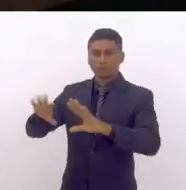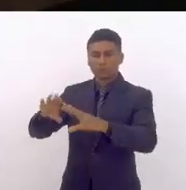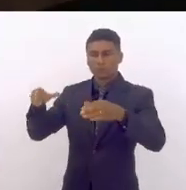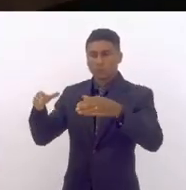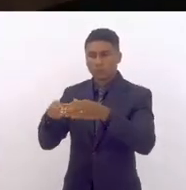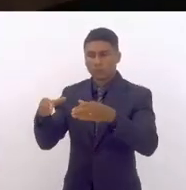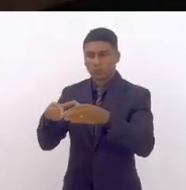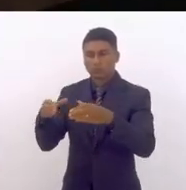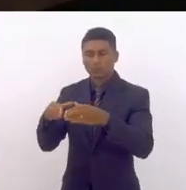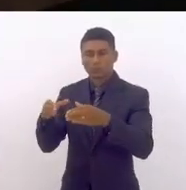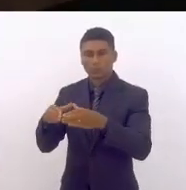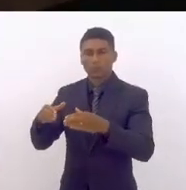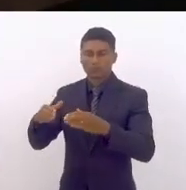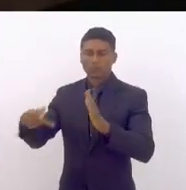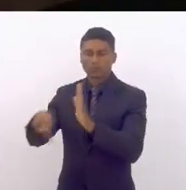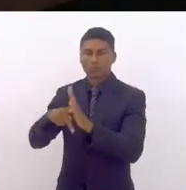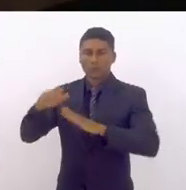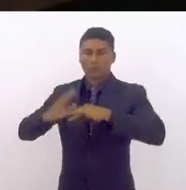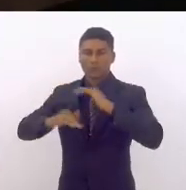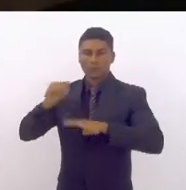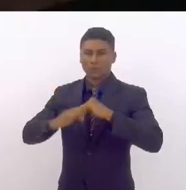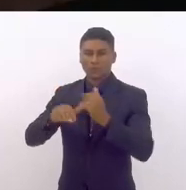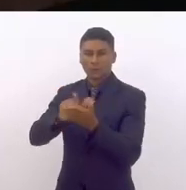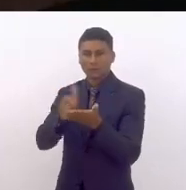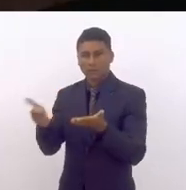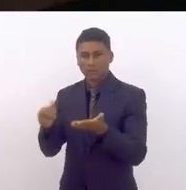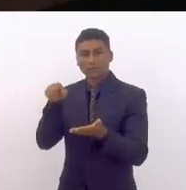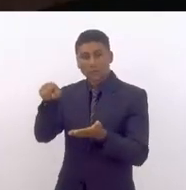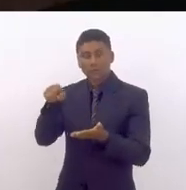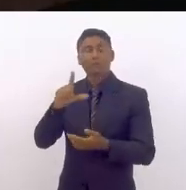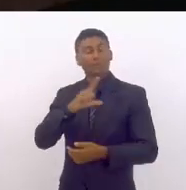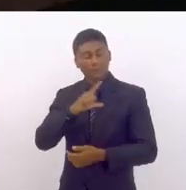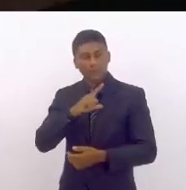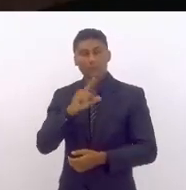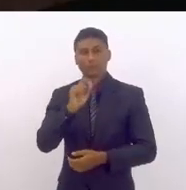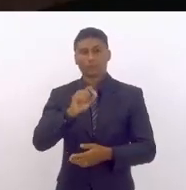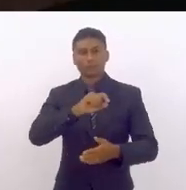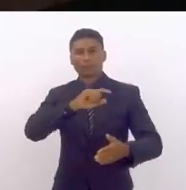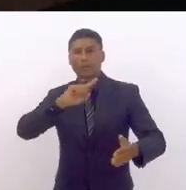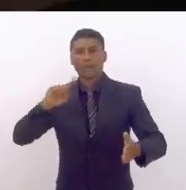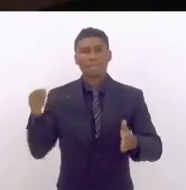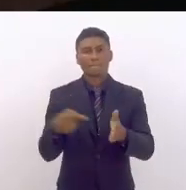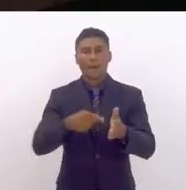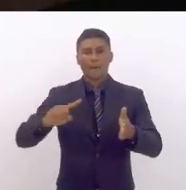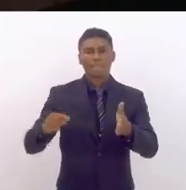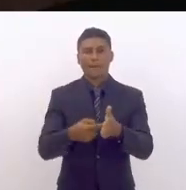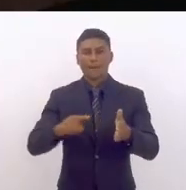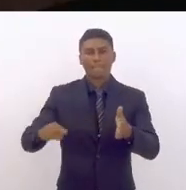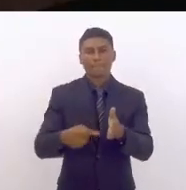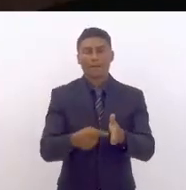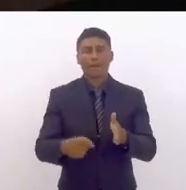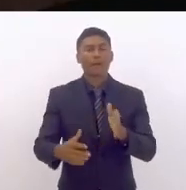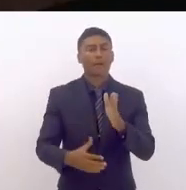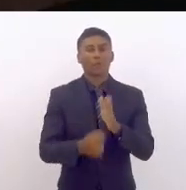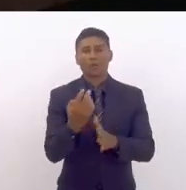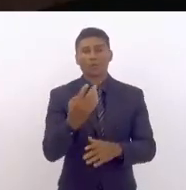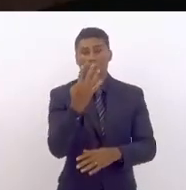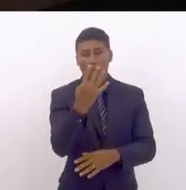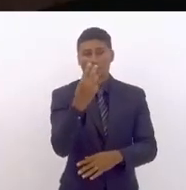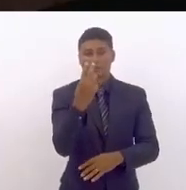dos Jornalistas, a FENAJ, foram registradas 430 ataques a jornalistas